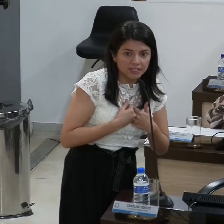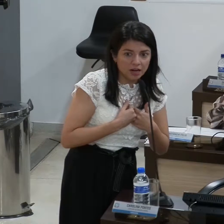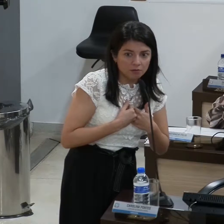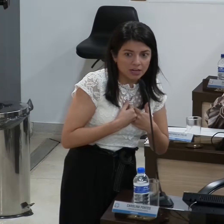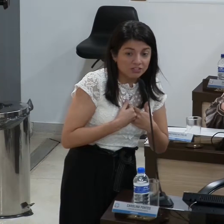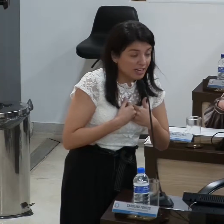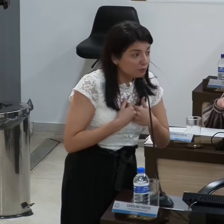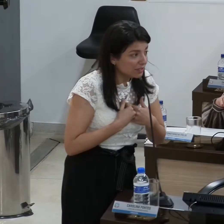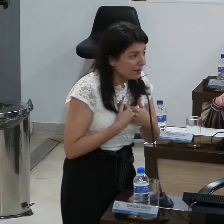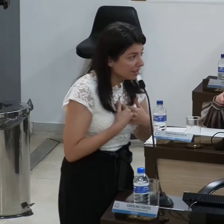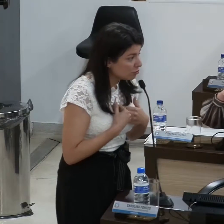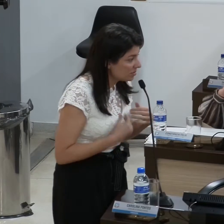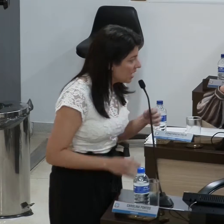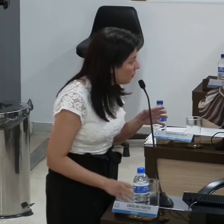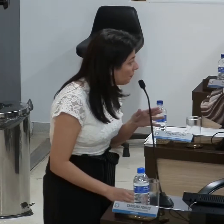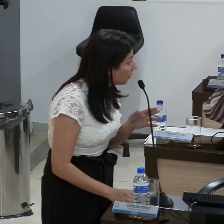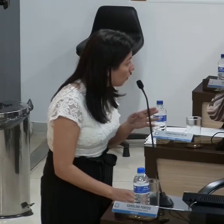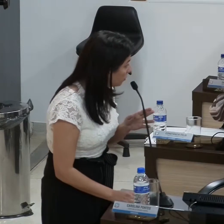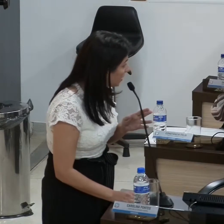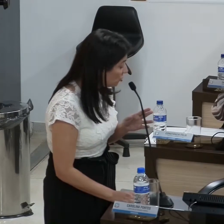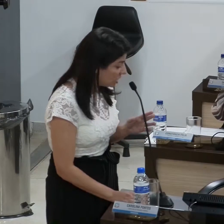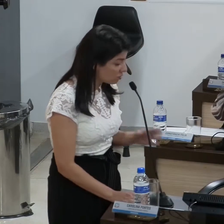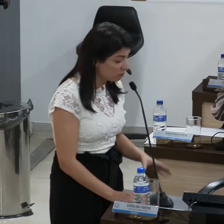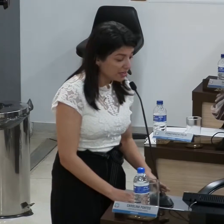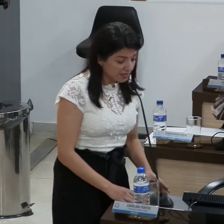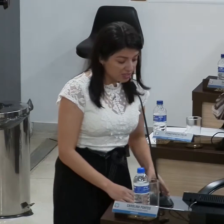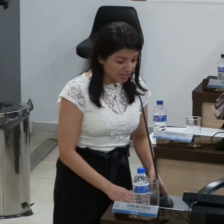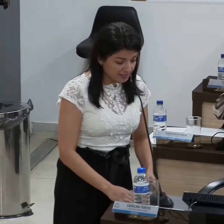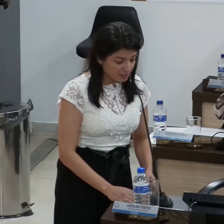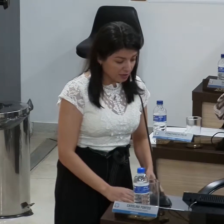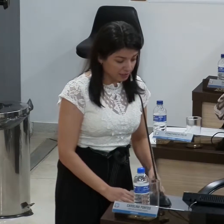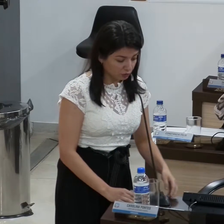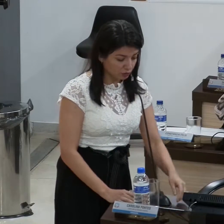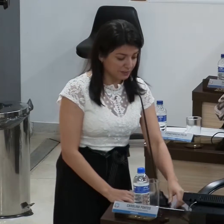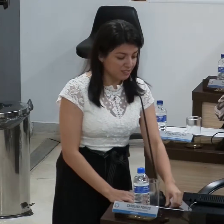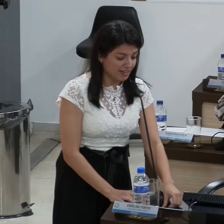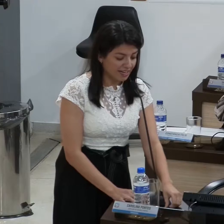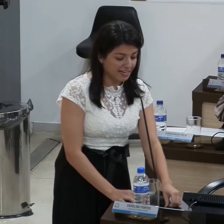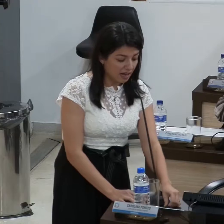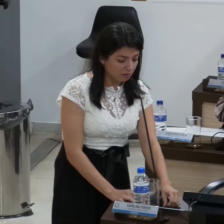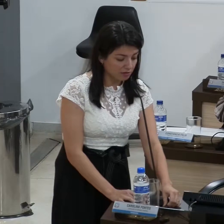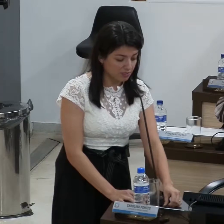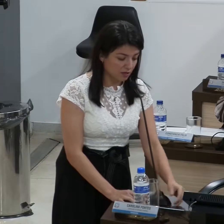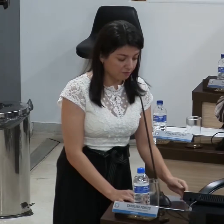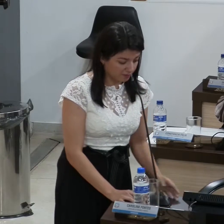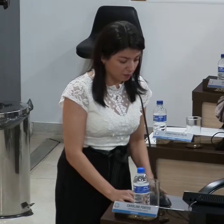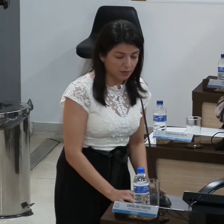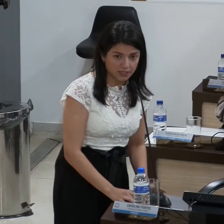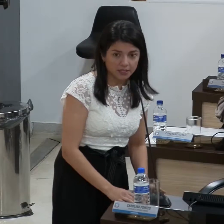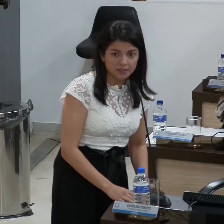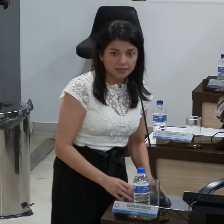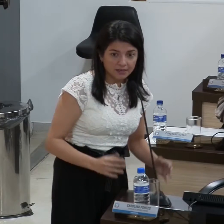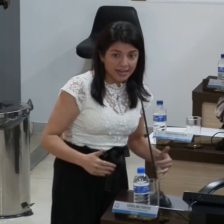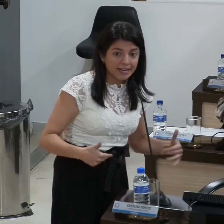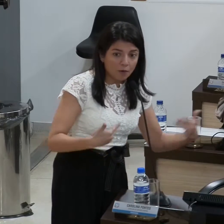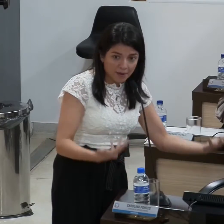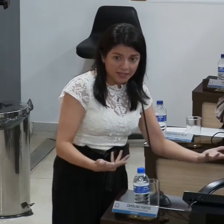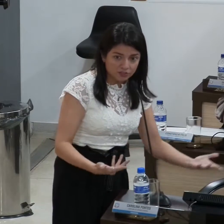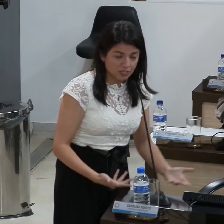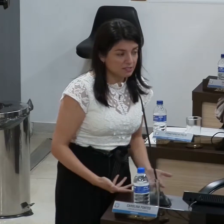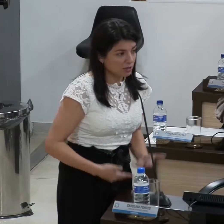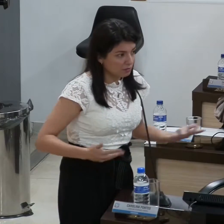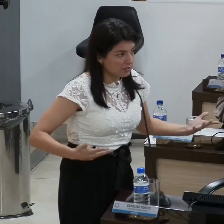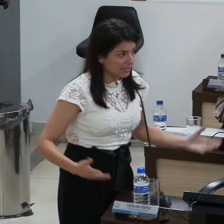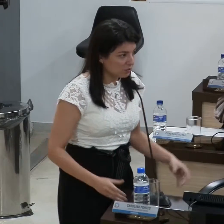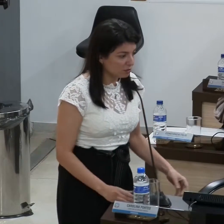Constituição Federal, é direito fundamental social. E por conta disso, e já que a senhora entrou numa esfera legal, que a senhora falou que